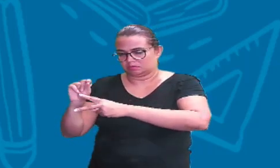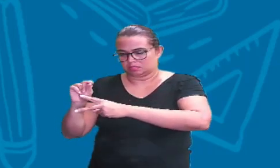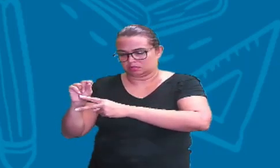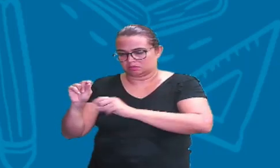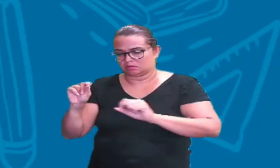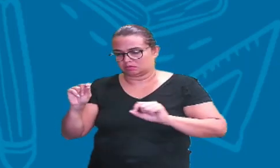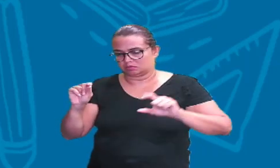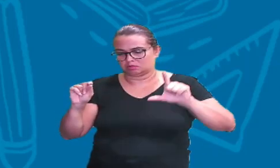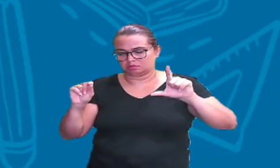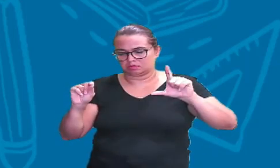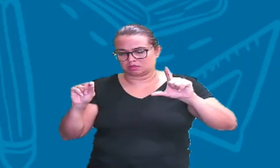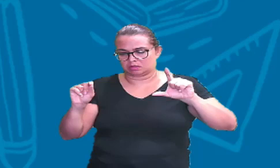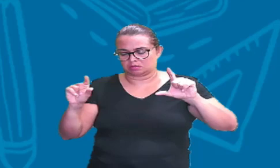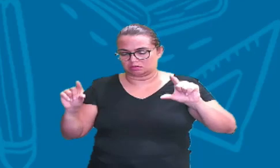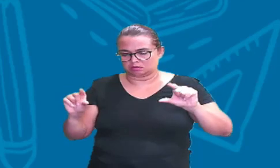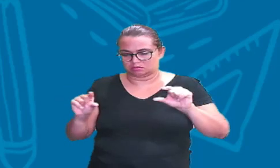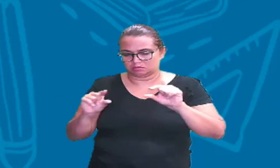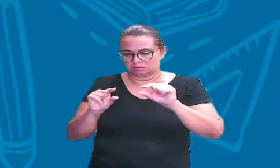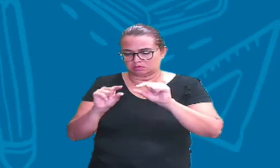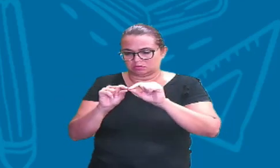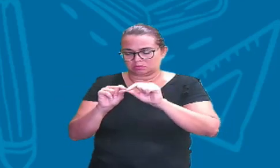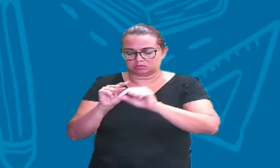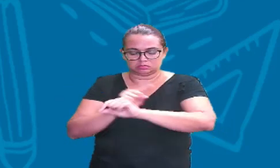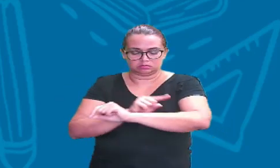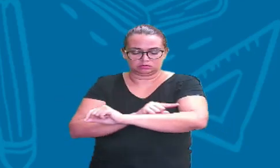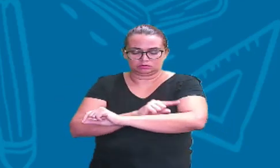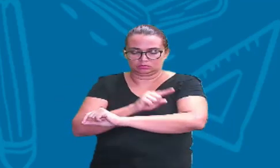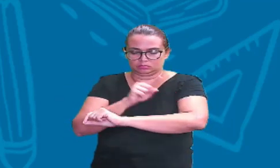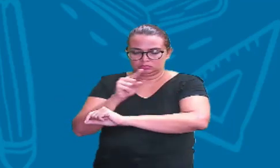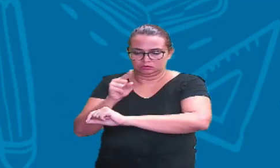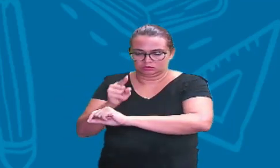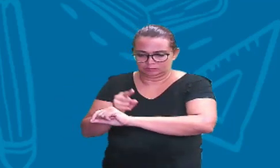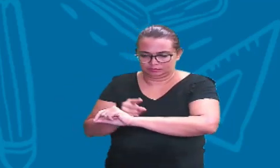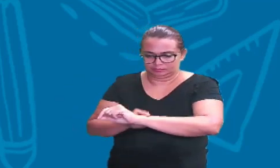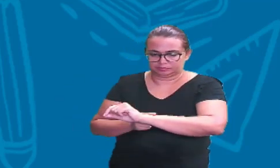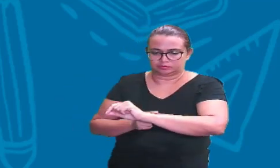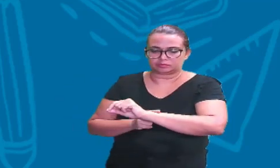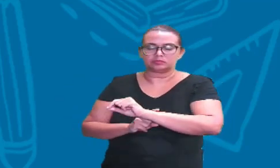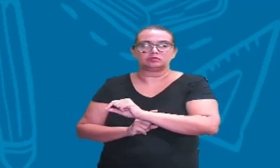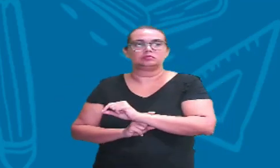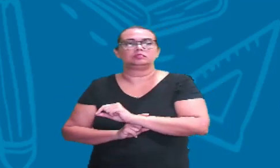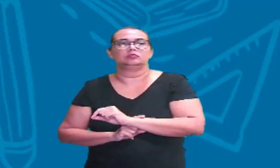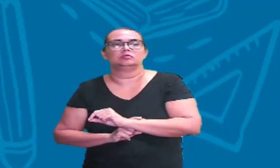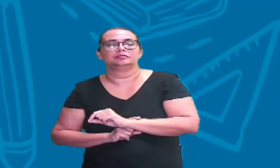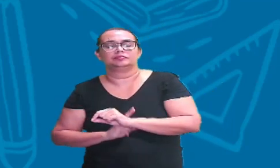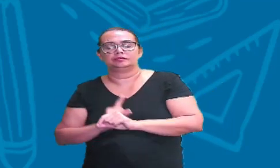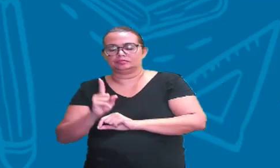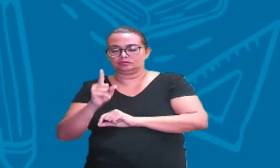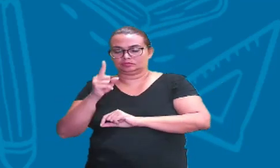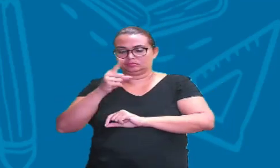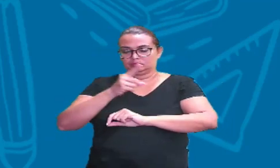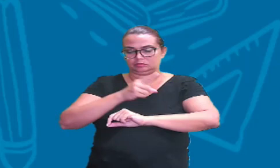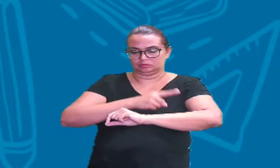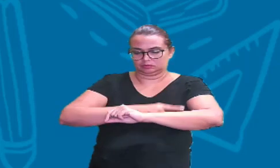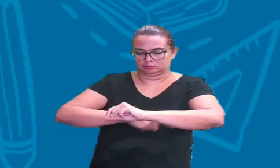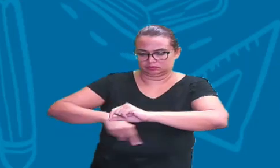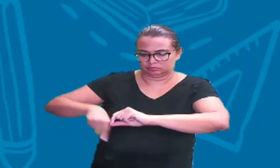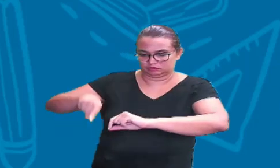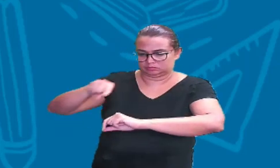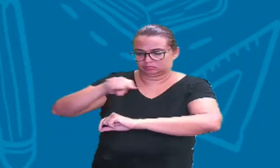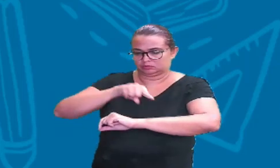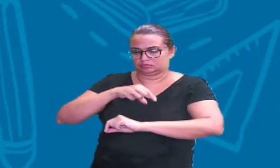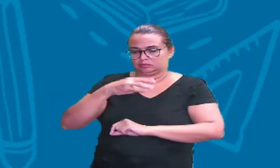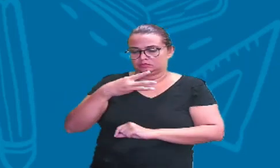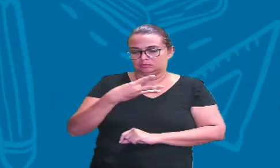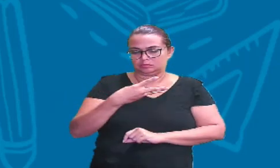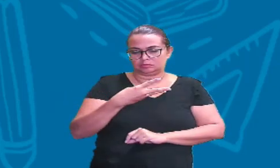vai dar meia volta. Se eu disse que uma volta é 360, a